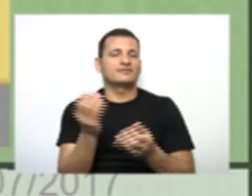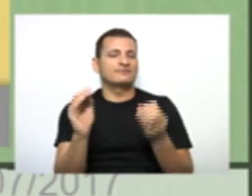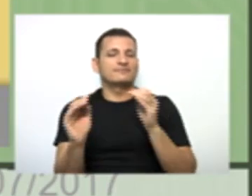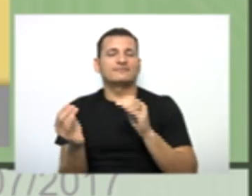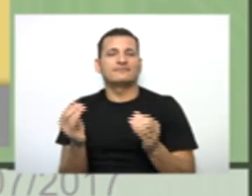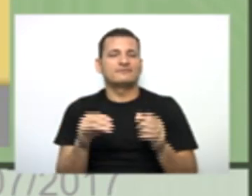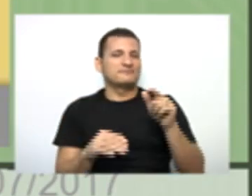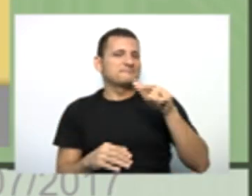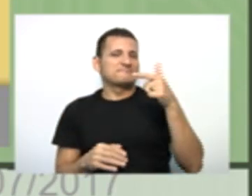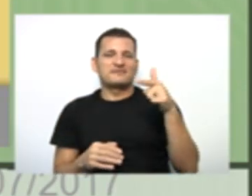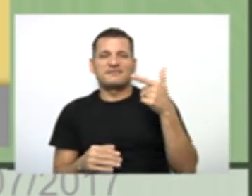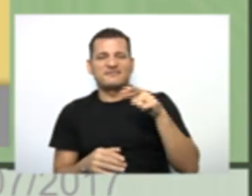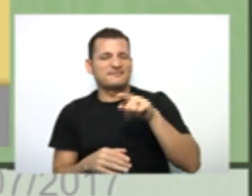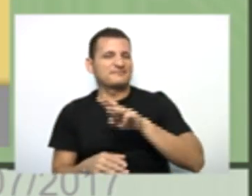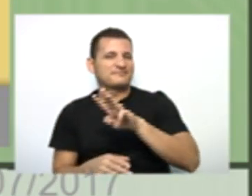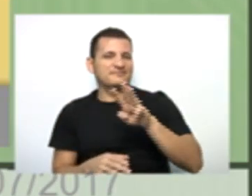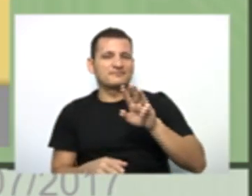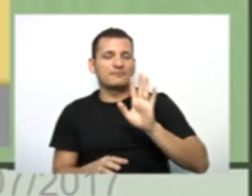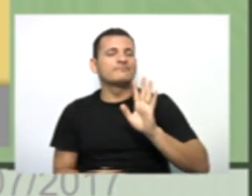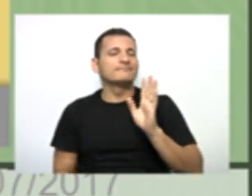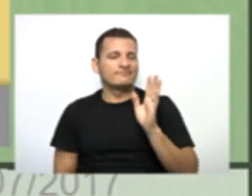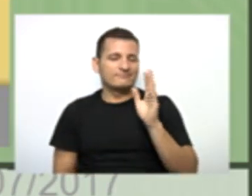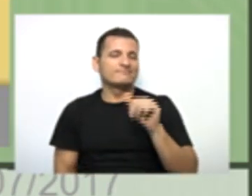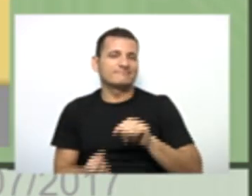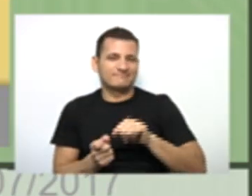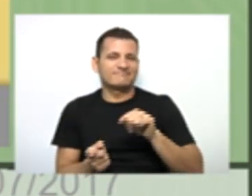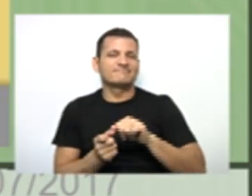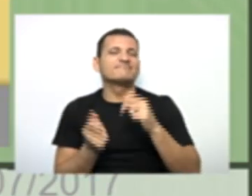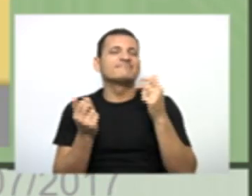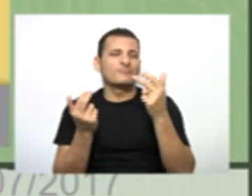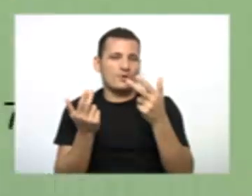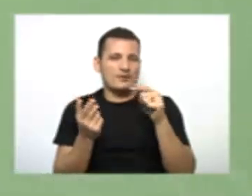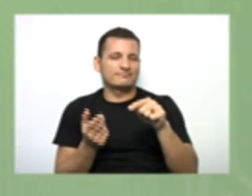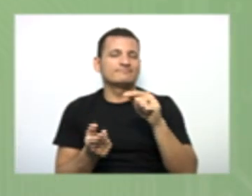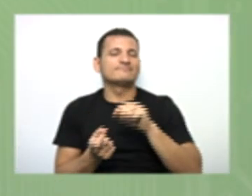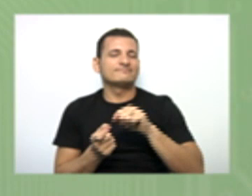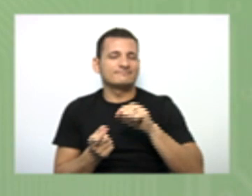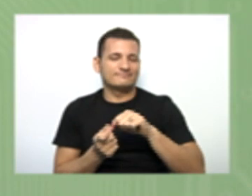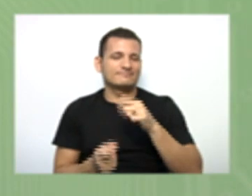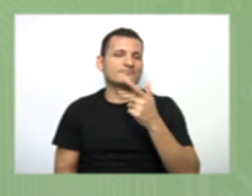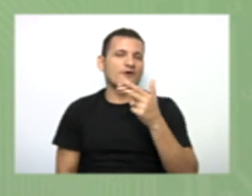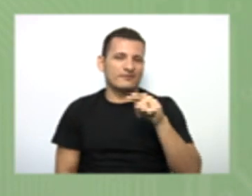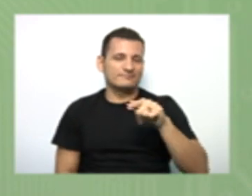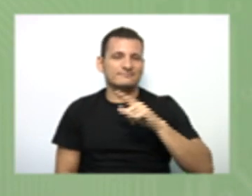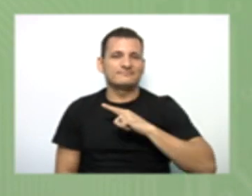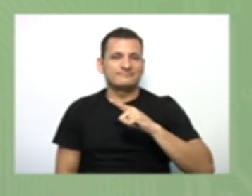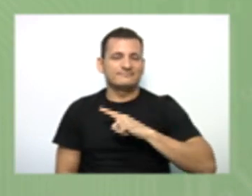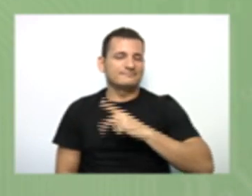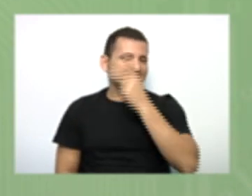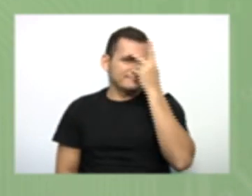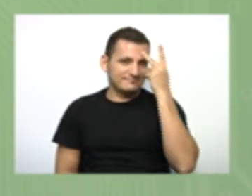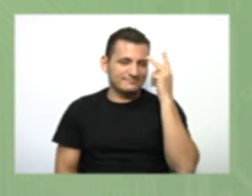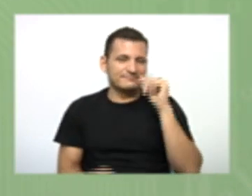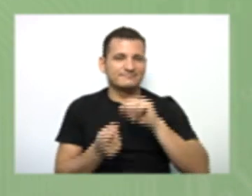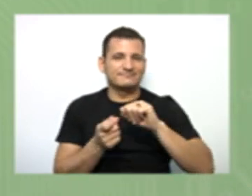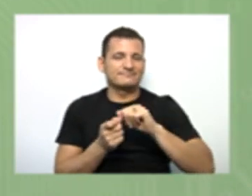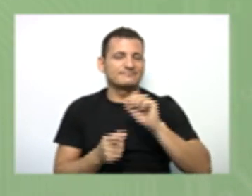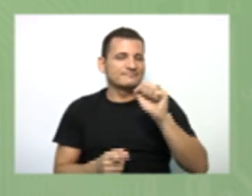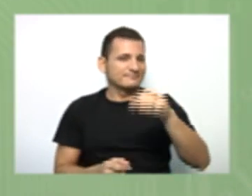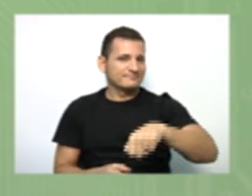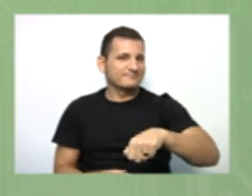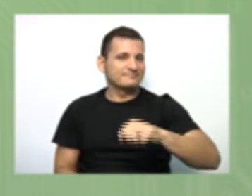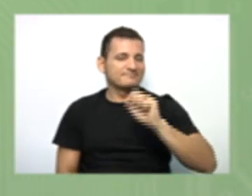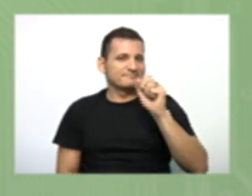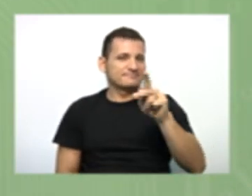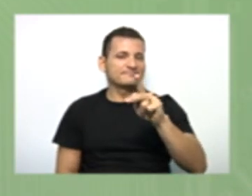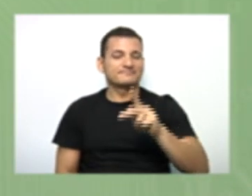nem existe, ninguém faz isso. Pior que faz, pior que faz. A gente acha que não, mas isso acontece sim, tá